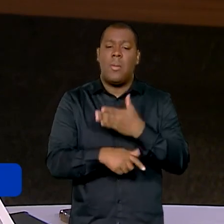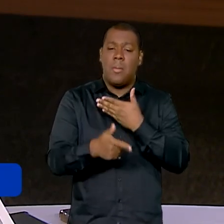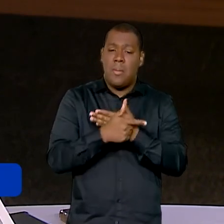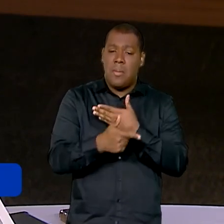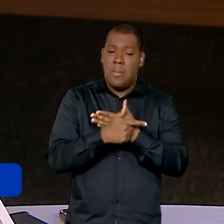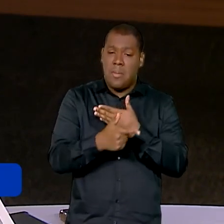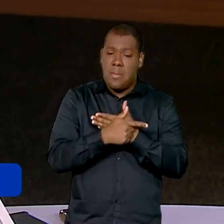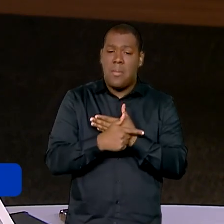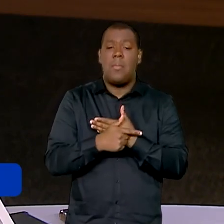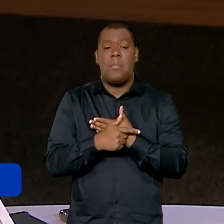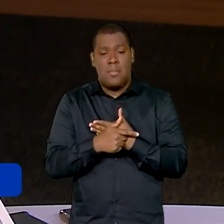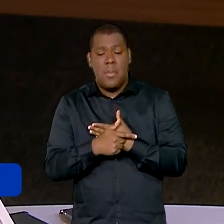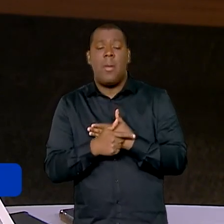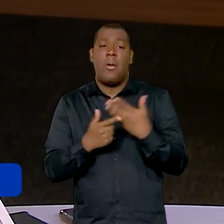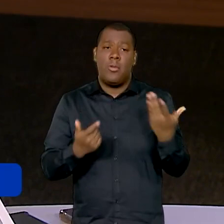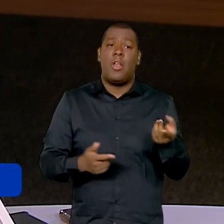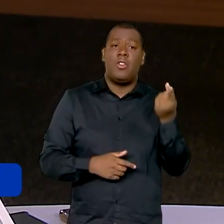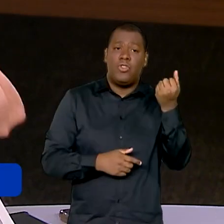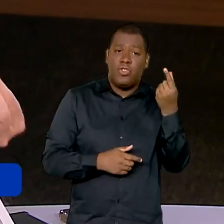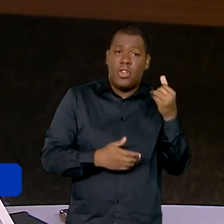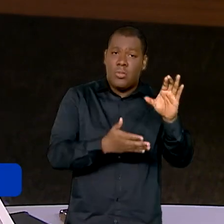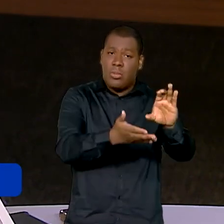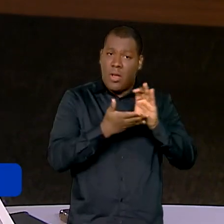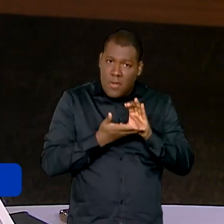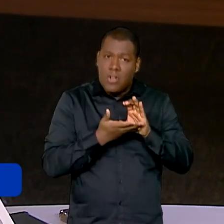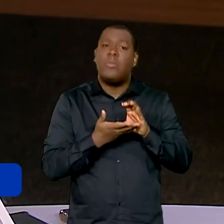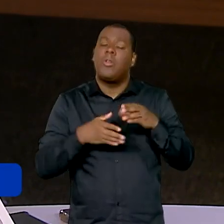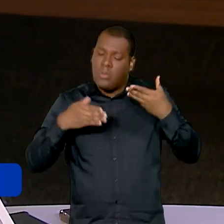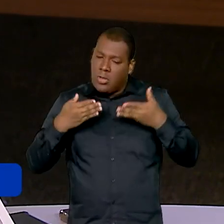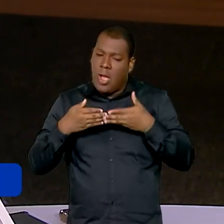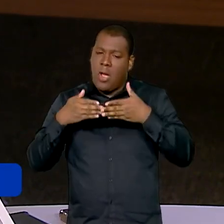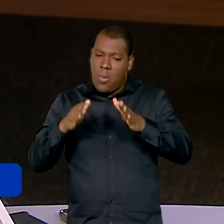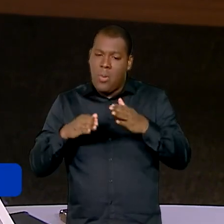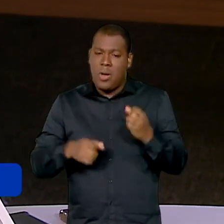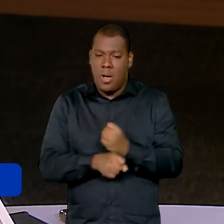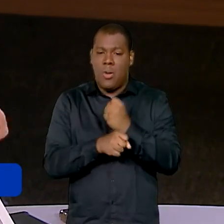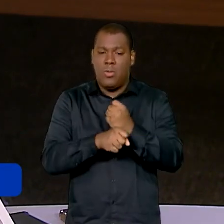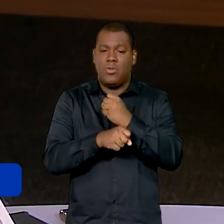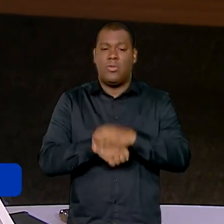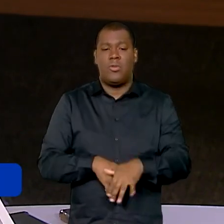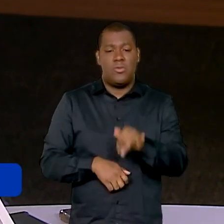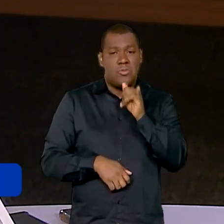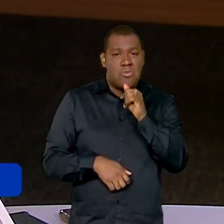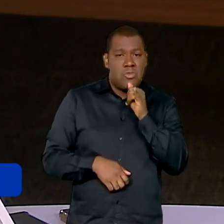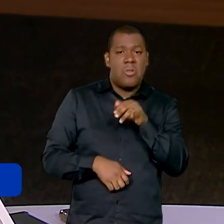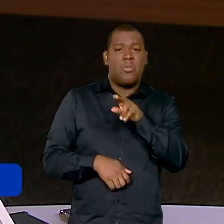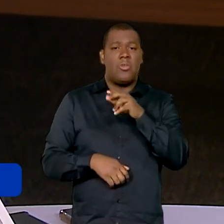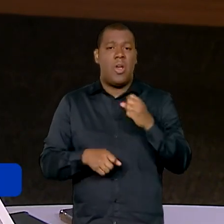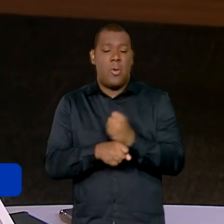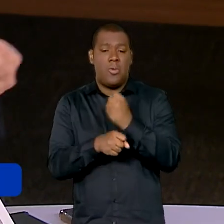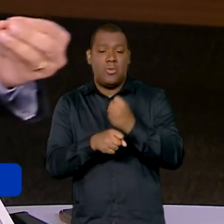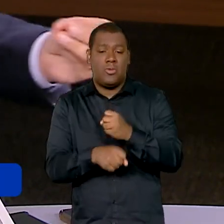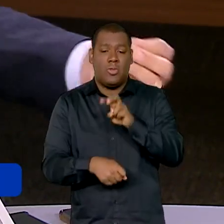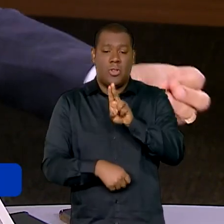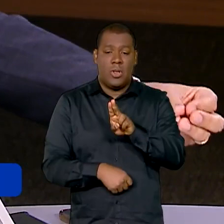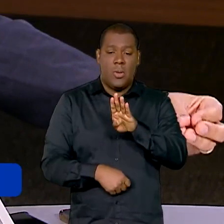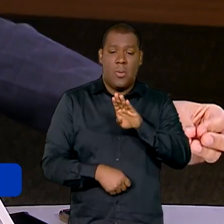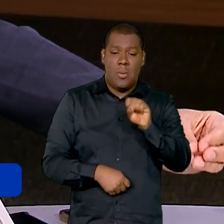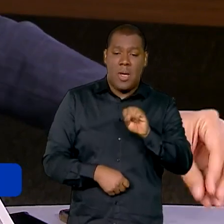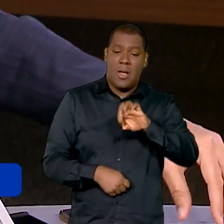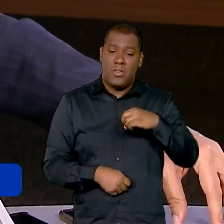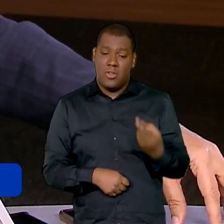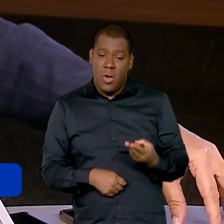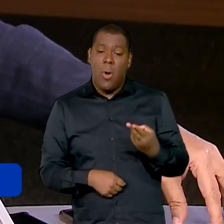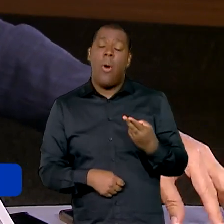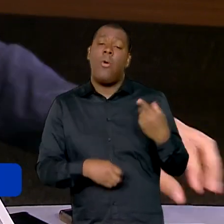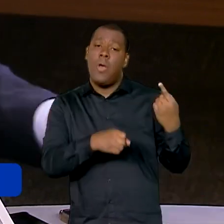pelo Ministério. Então, uma escola, uma creche, por exemplo, uma unidade básica de saúde, o governo repassa o recurso